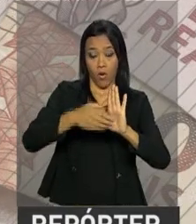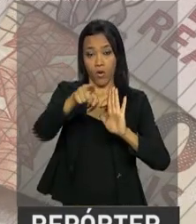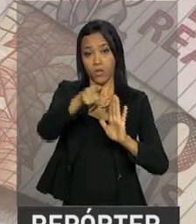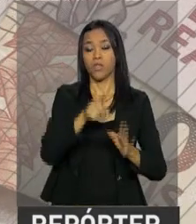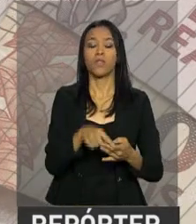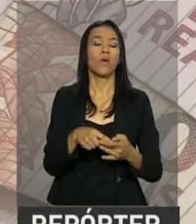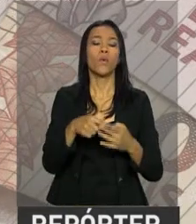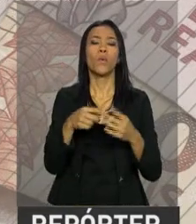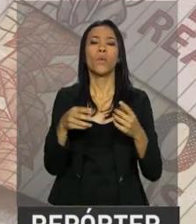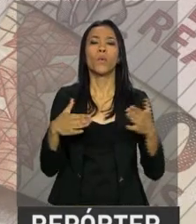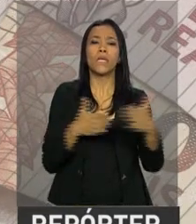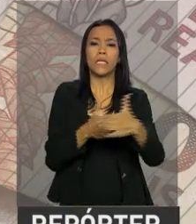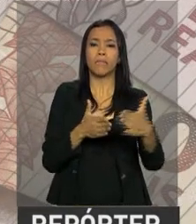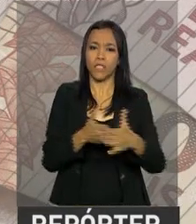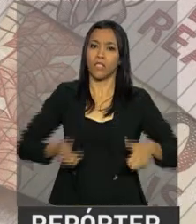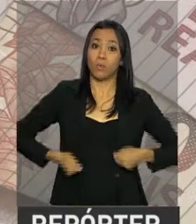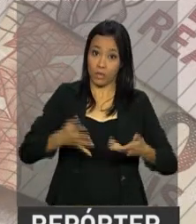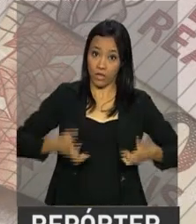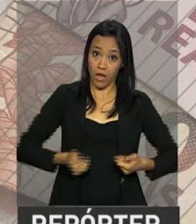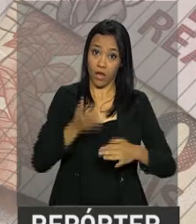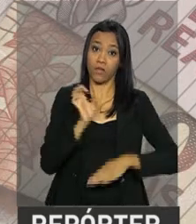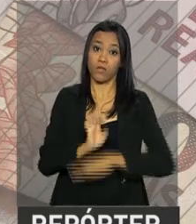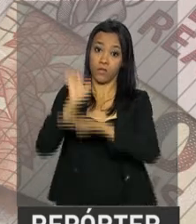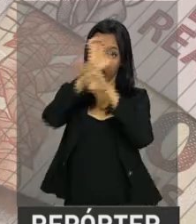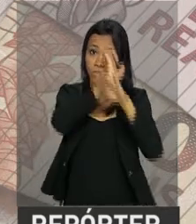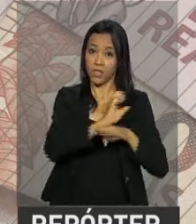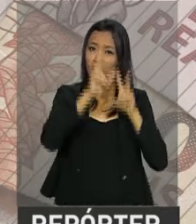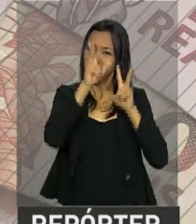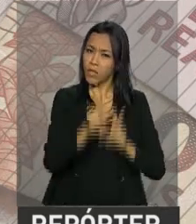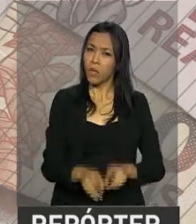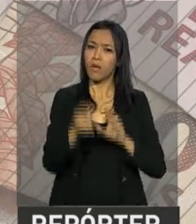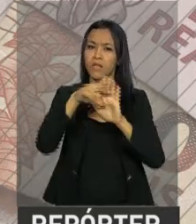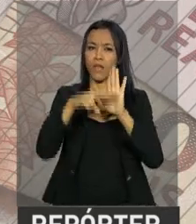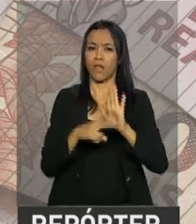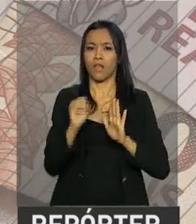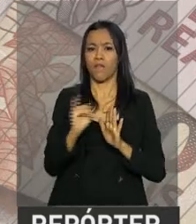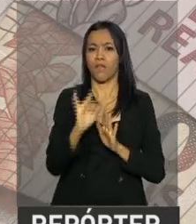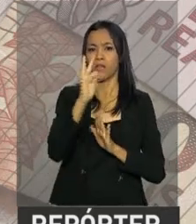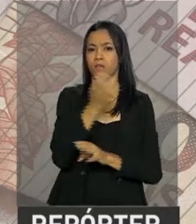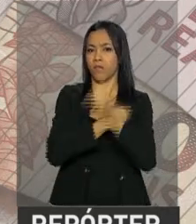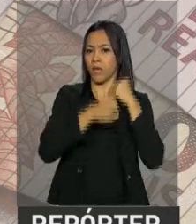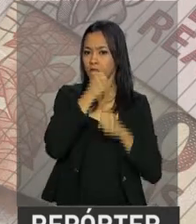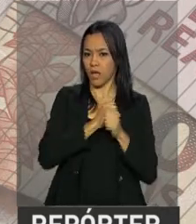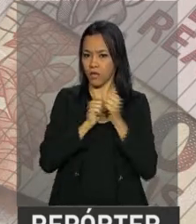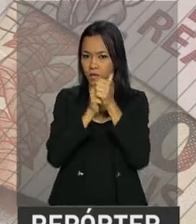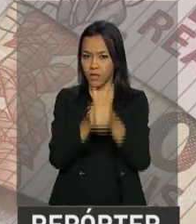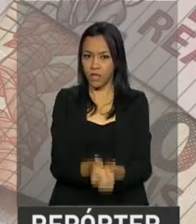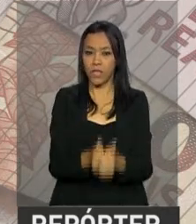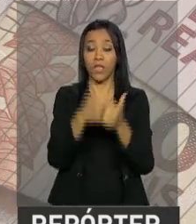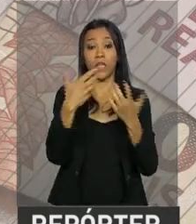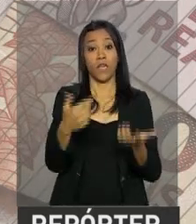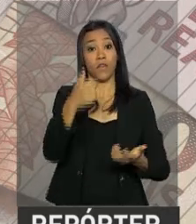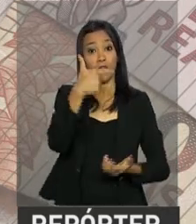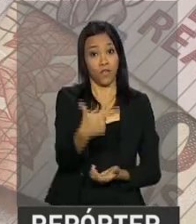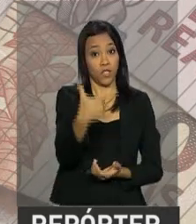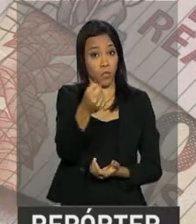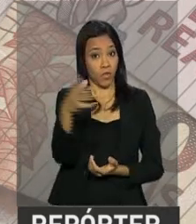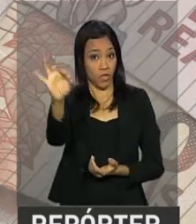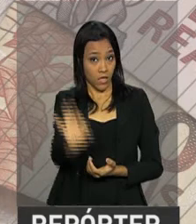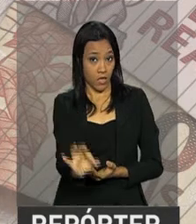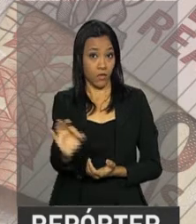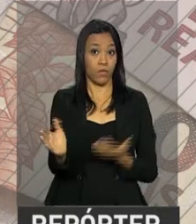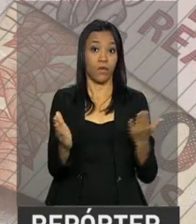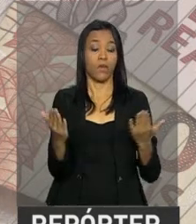o crescimento da despesa dos estados, equivalente à inflação do ano anterior. A redução em pelo menos 20% em relação a